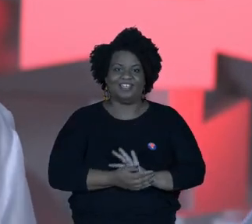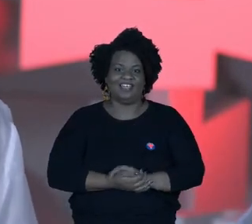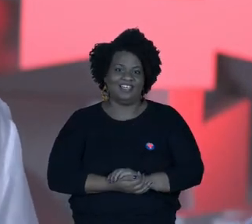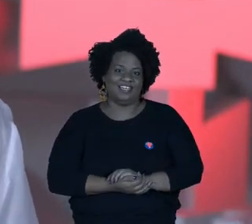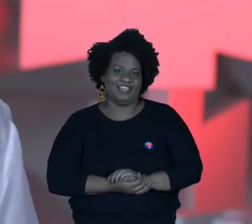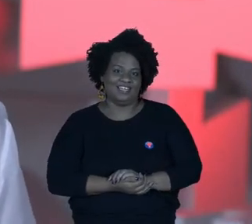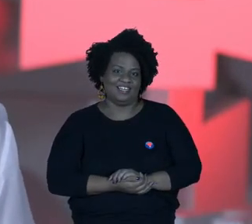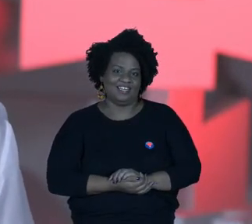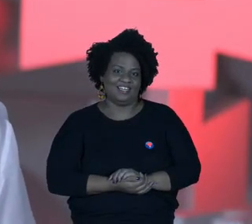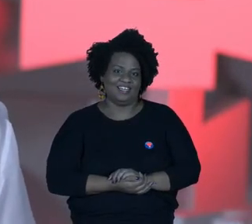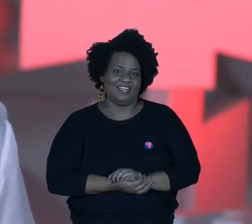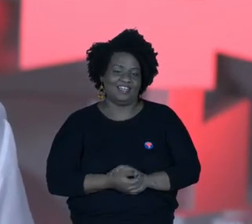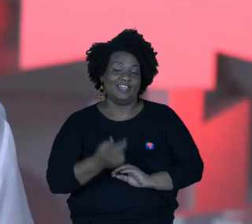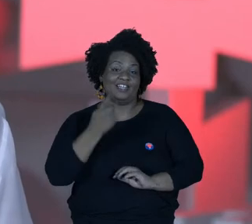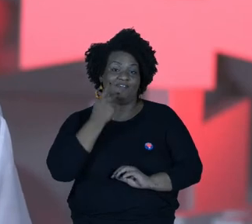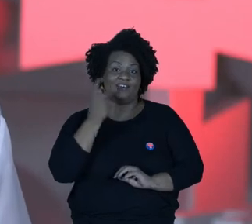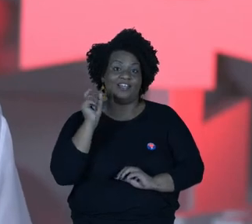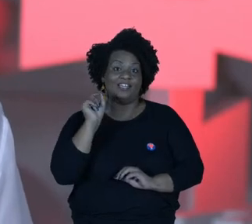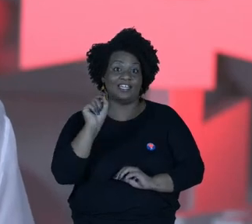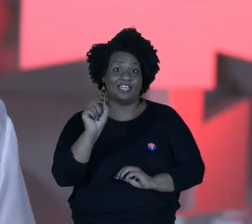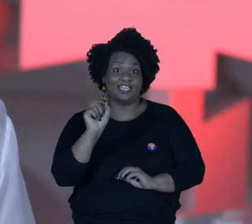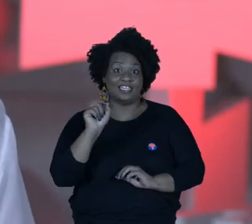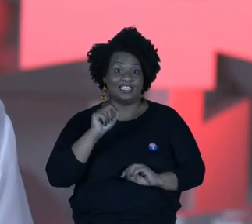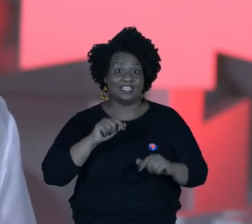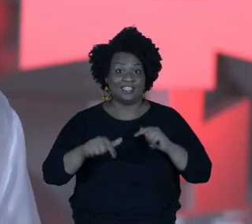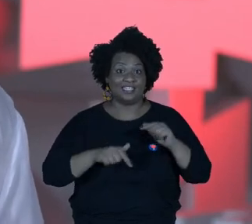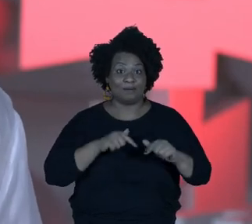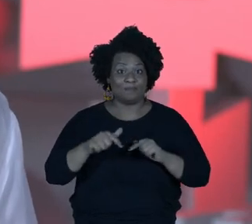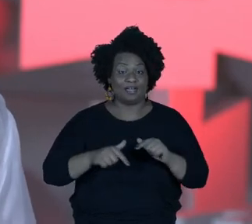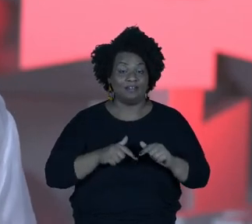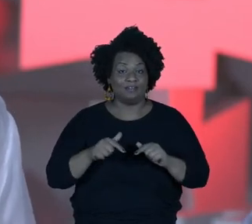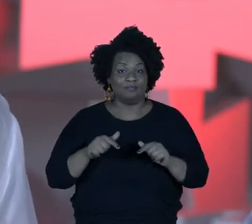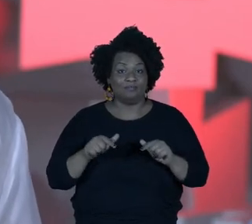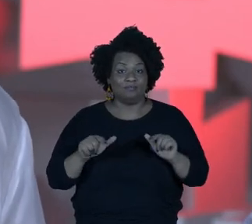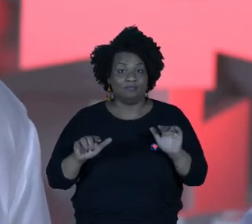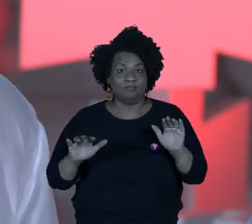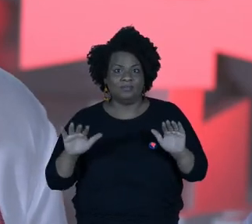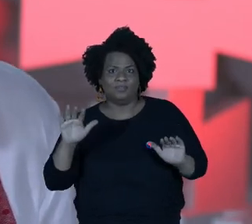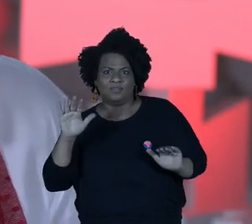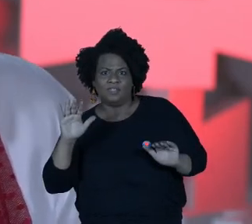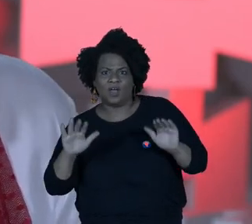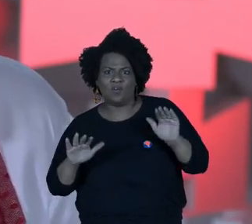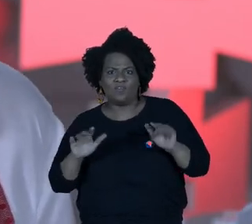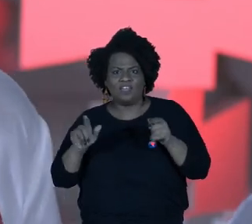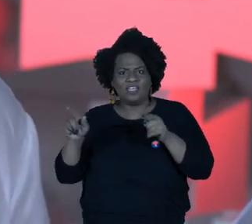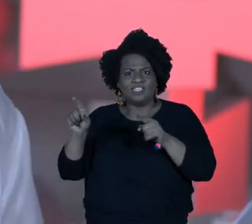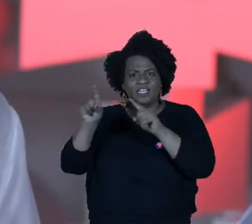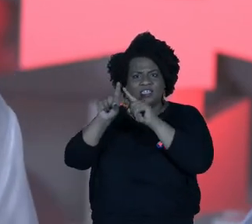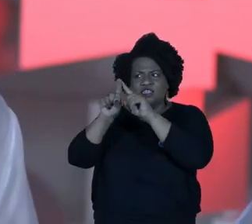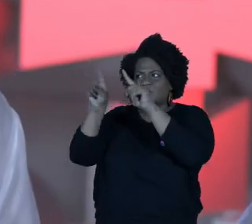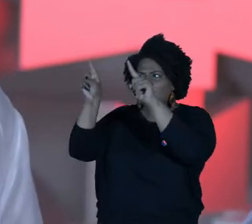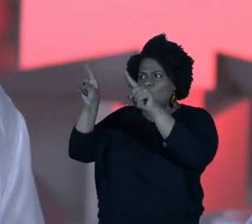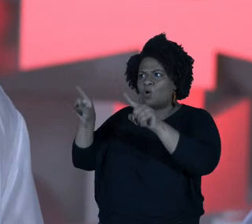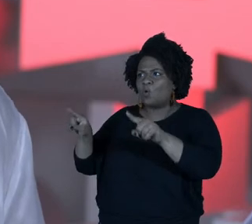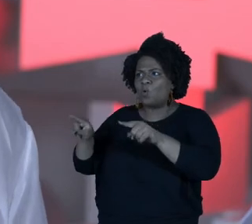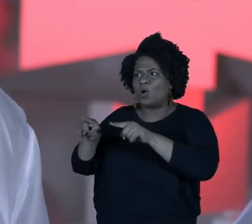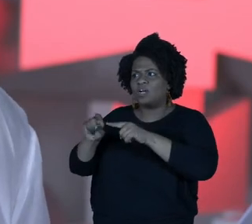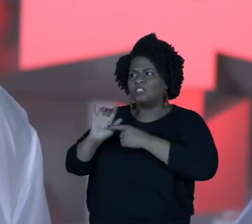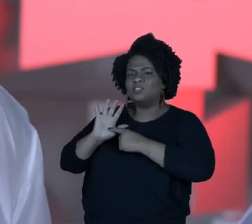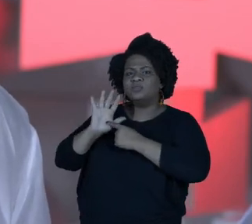ele fala desse trabalho, né? Talvez este quadro de Velázquez figure como que